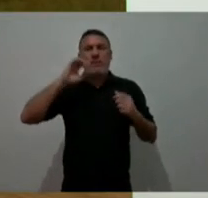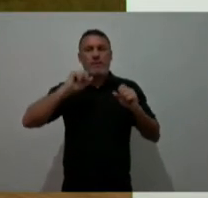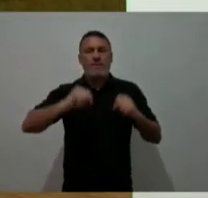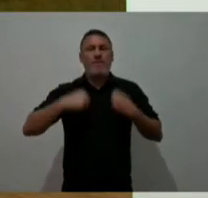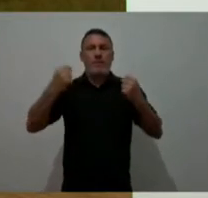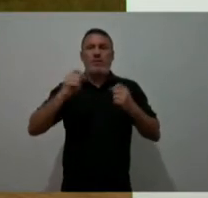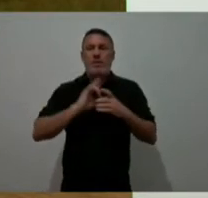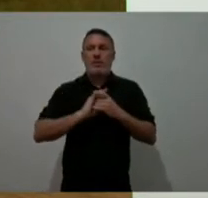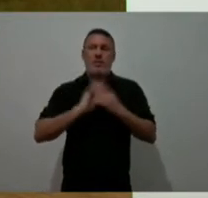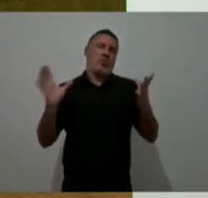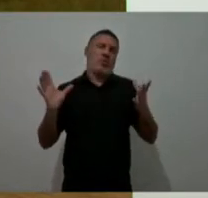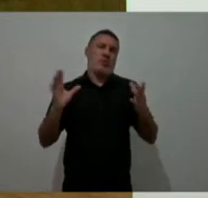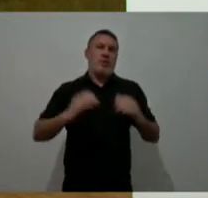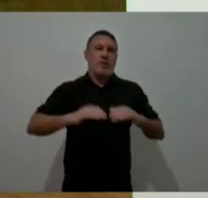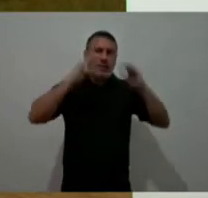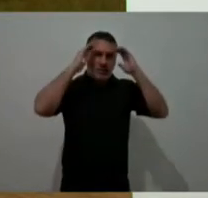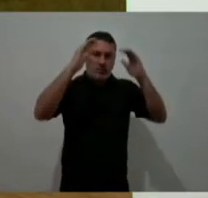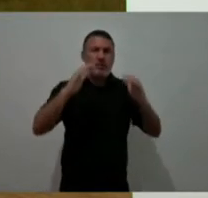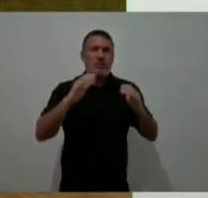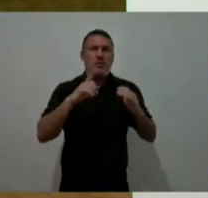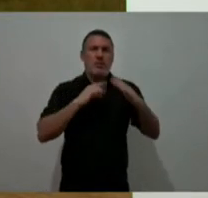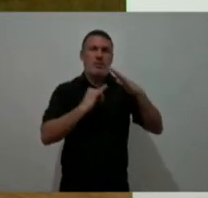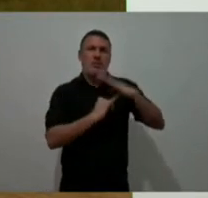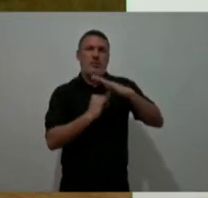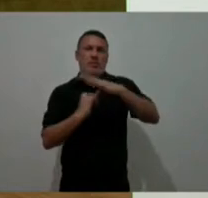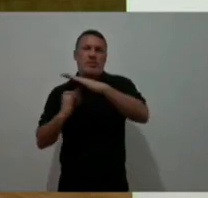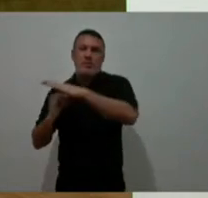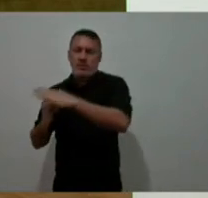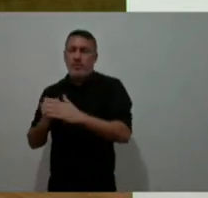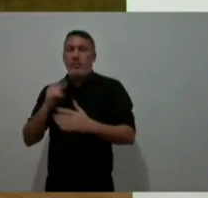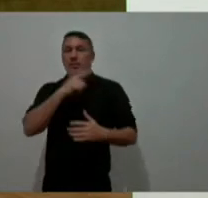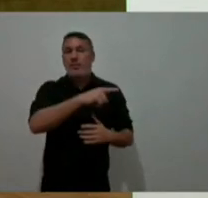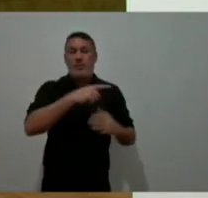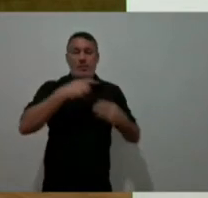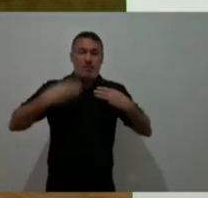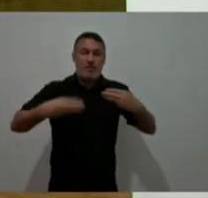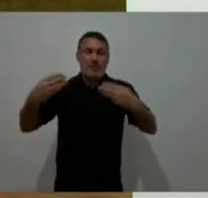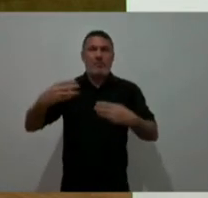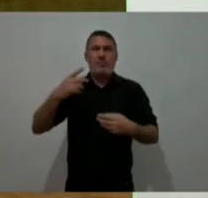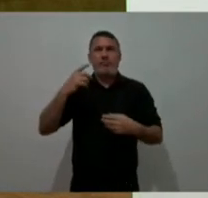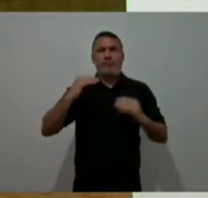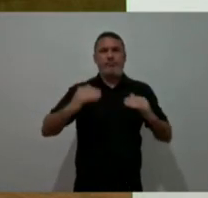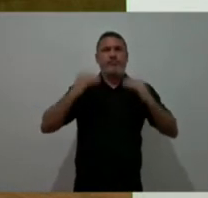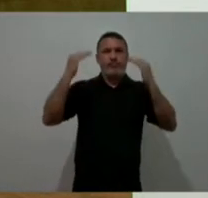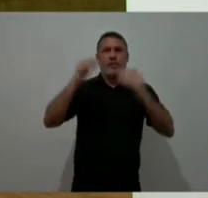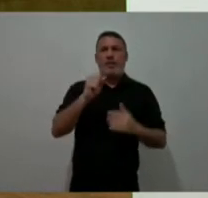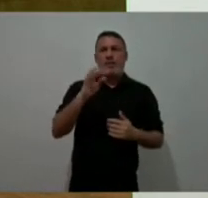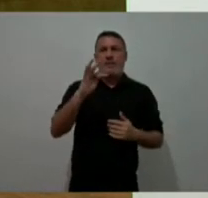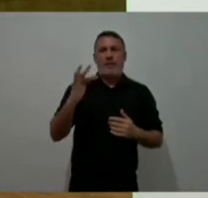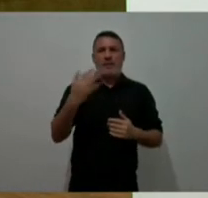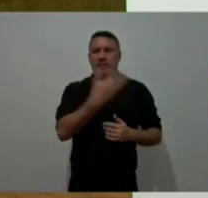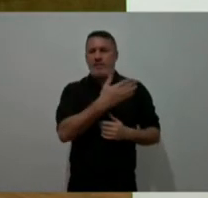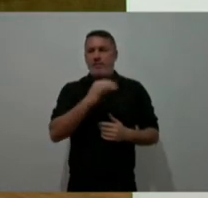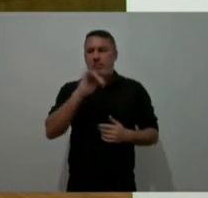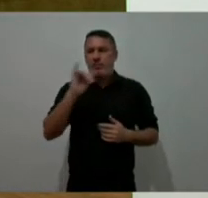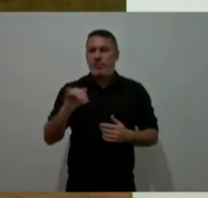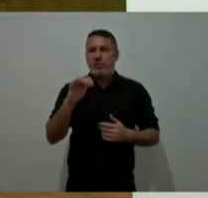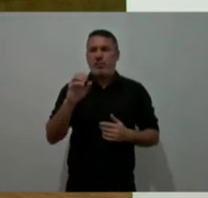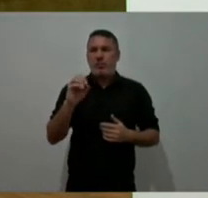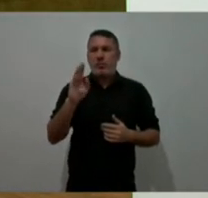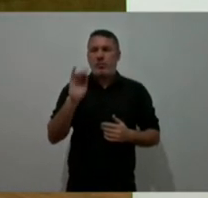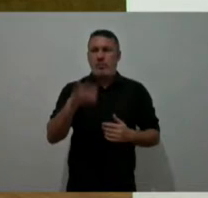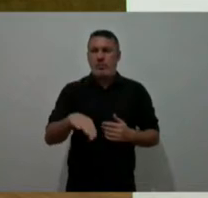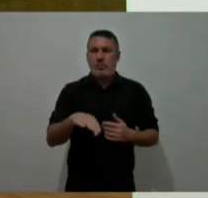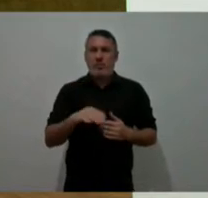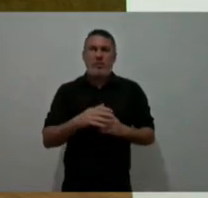instituições. Temos aqui Nelson Jobim, que foi um extraordinário ministro do Supremo Tribunal Federal, foi ministro do governo